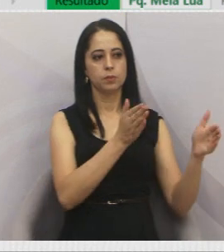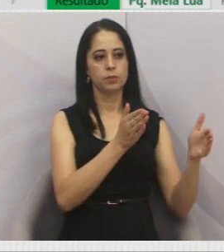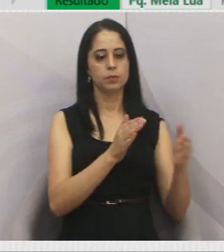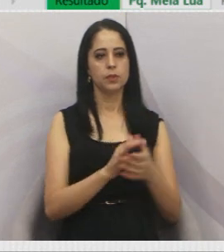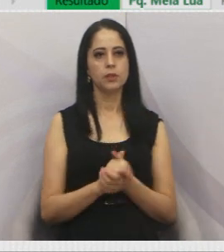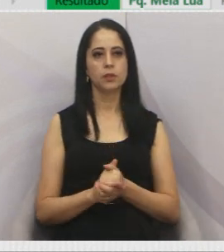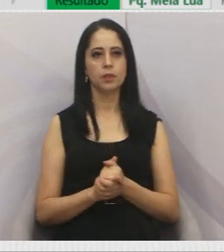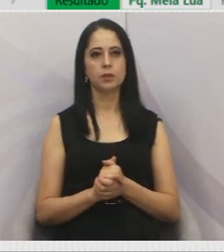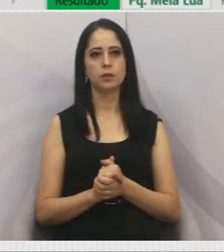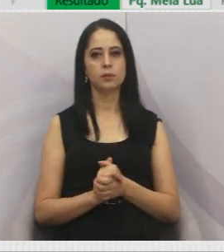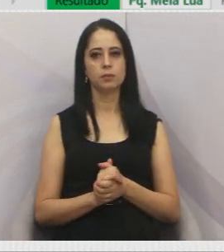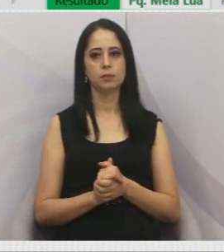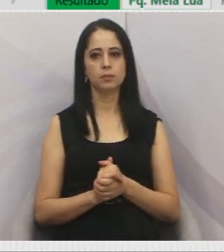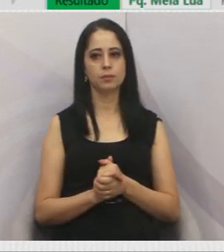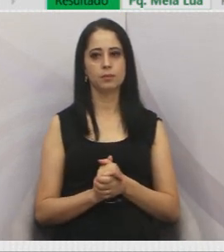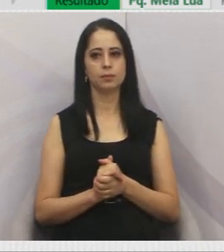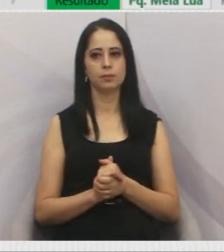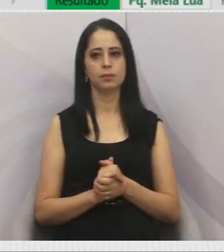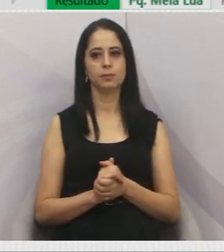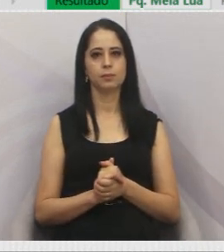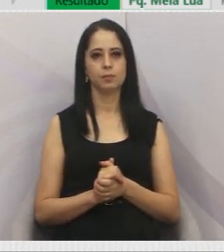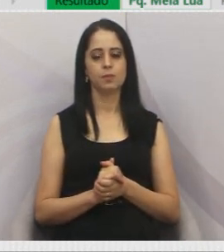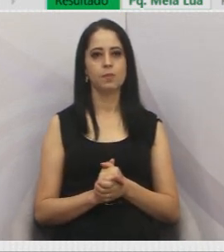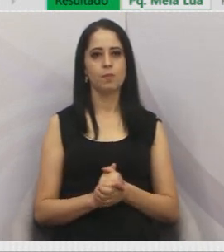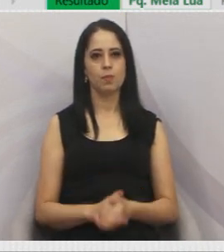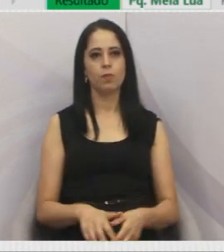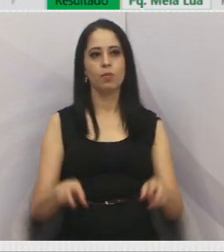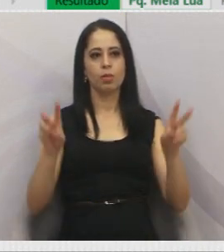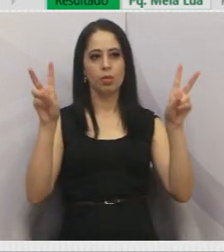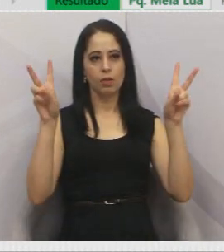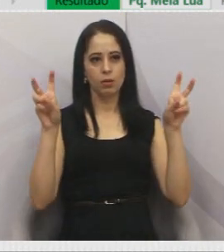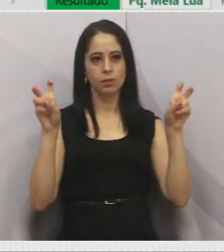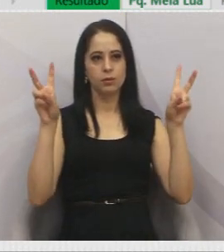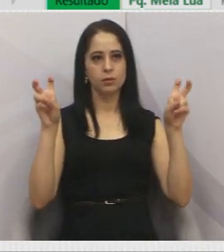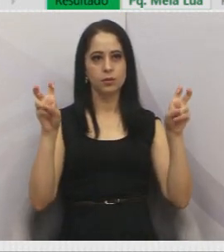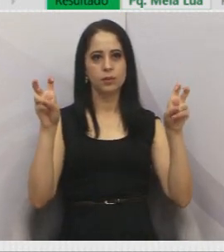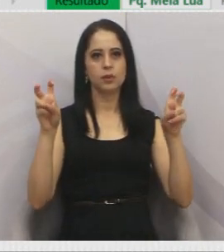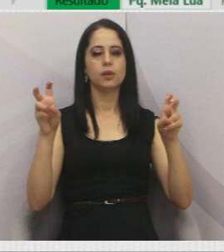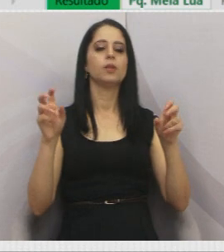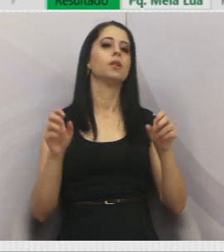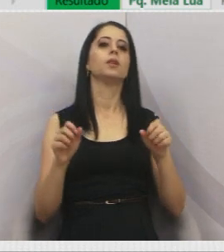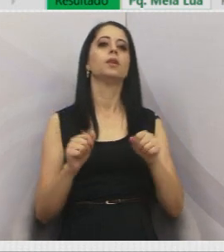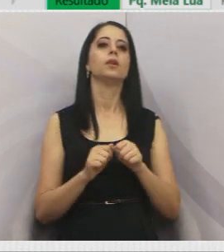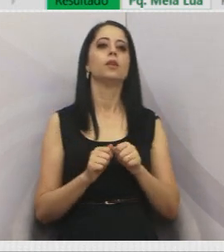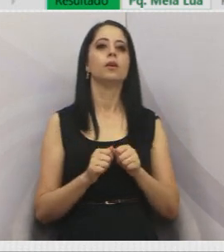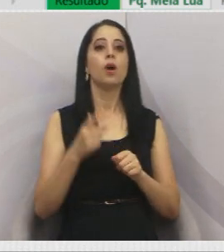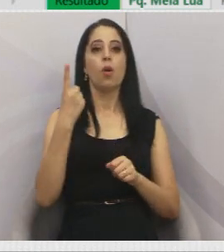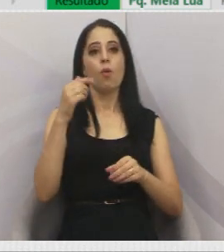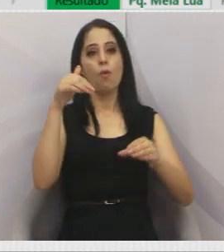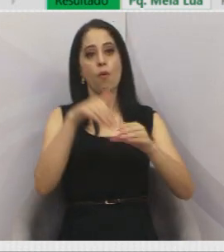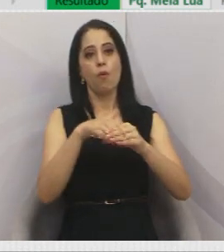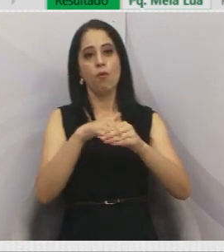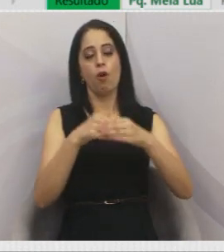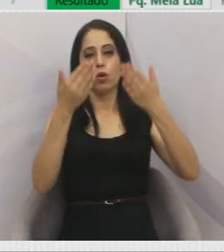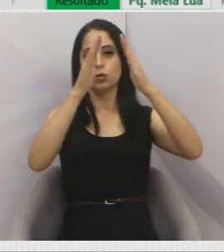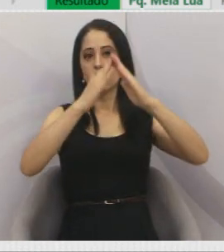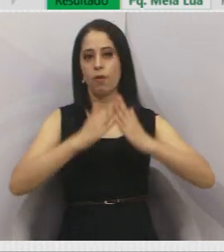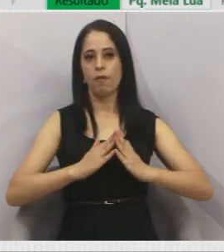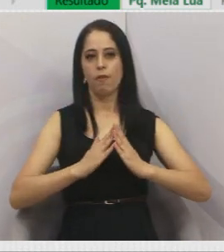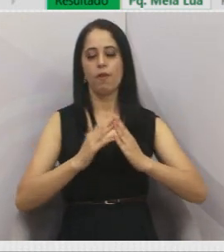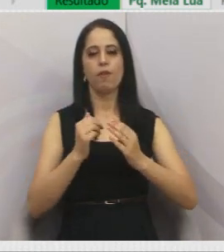Segmento movimentos populares e ou coletivos, Um voto, Quilombo Coração Valente.